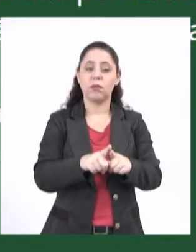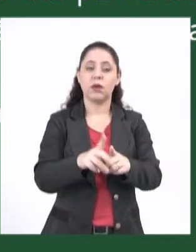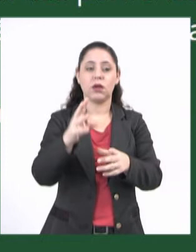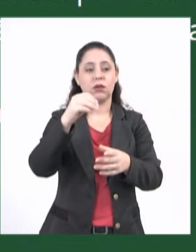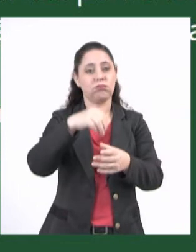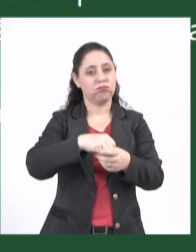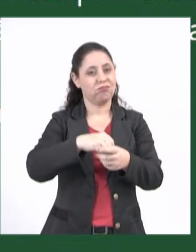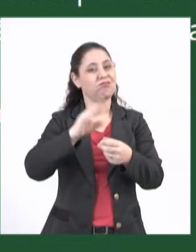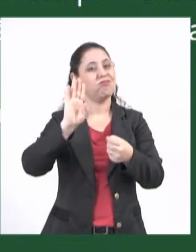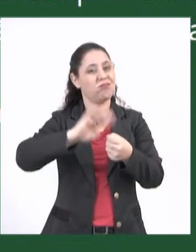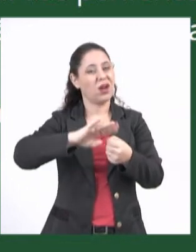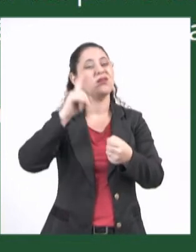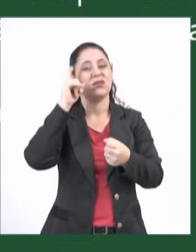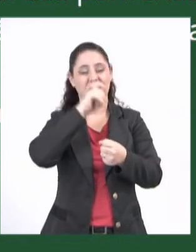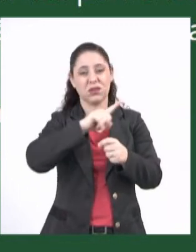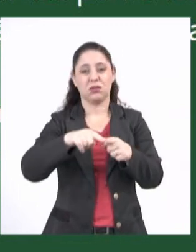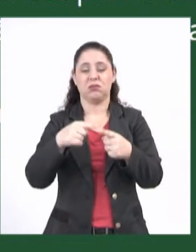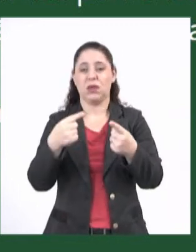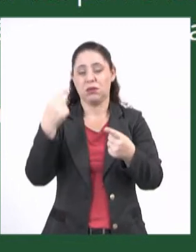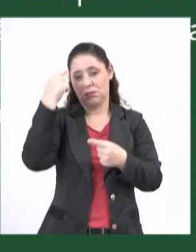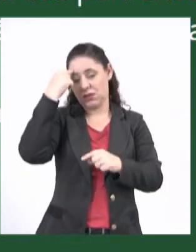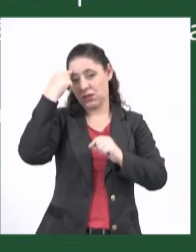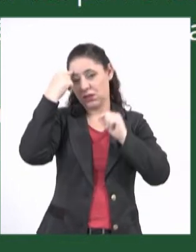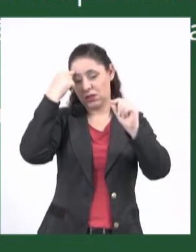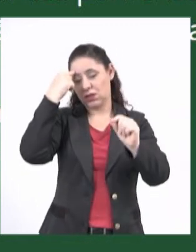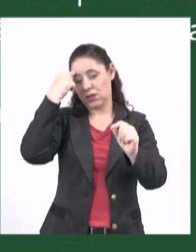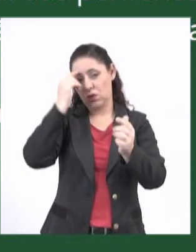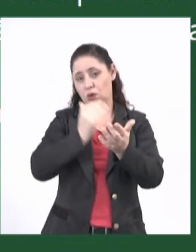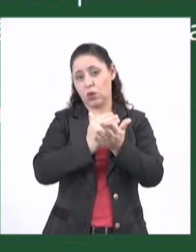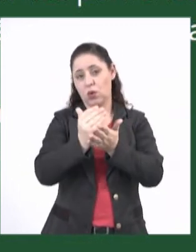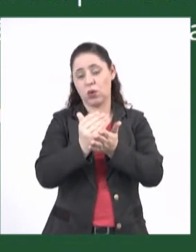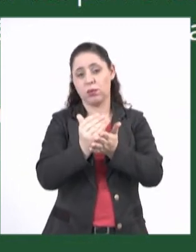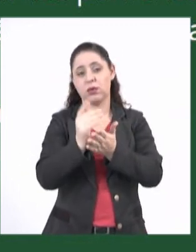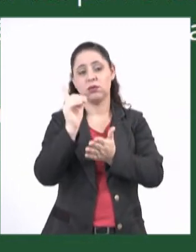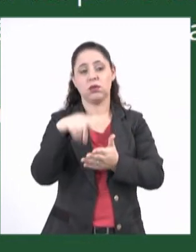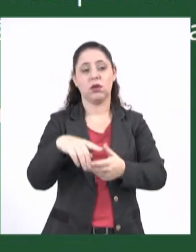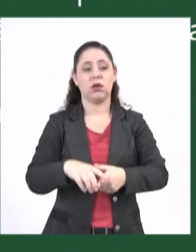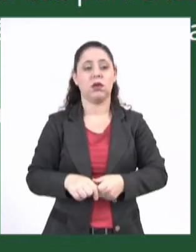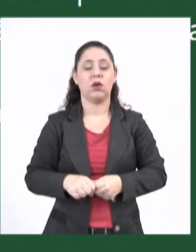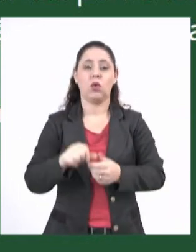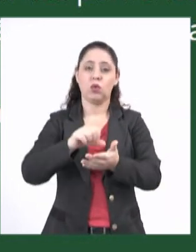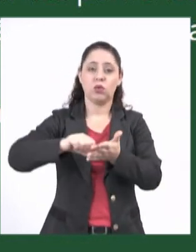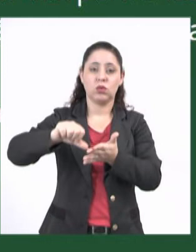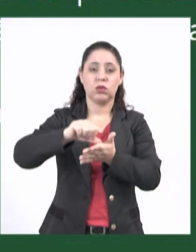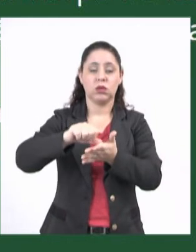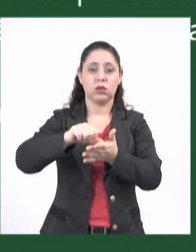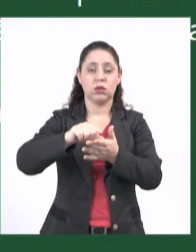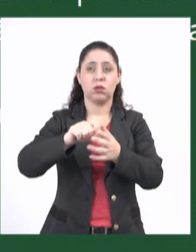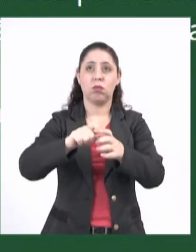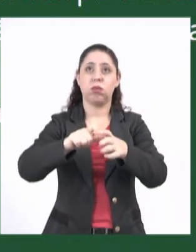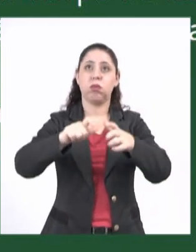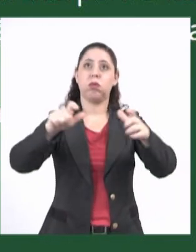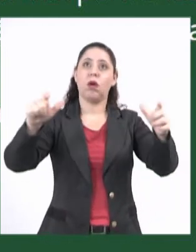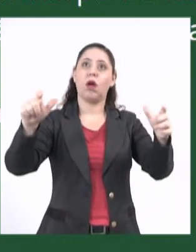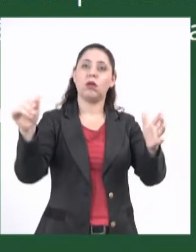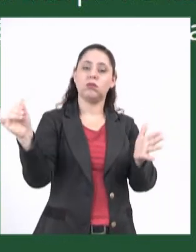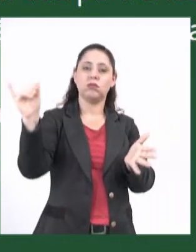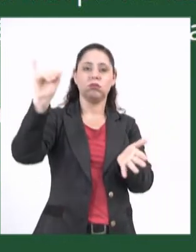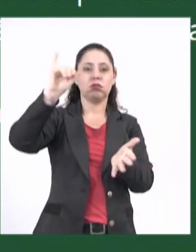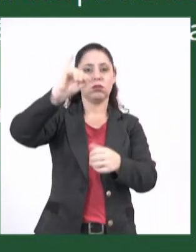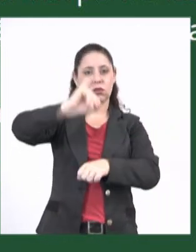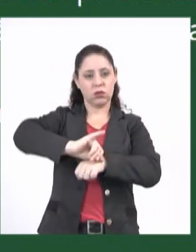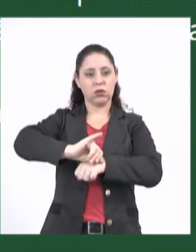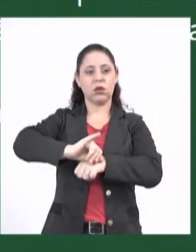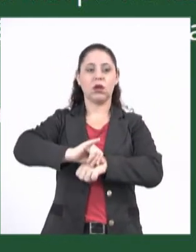mais difícil, então a gente pensa aí inicialmente numa unidade bem robusta, central, que trabalhe